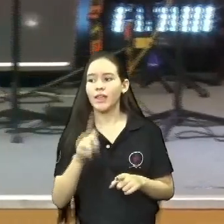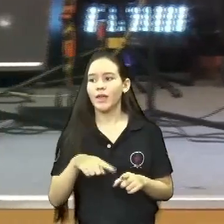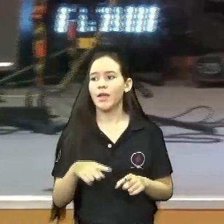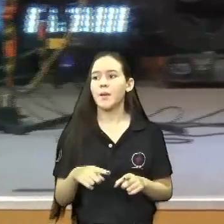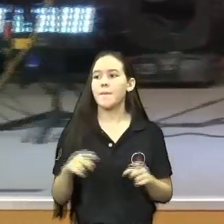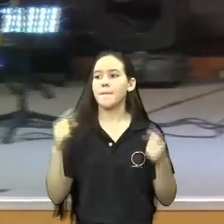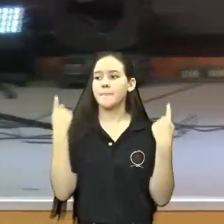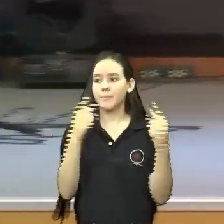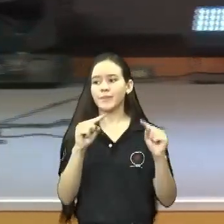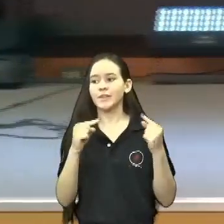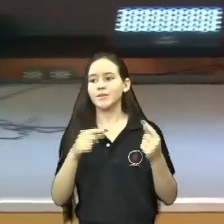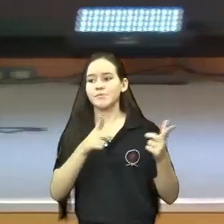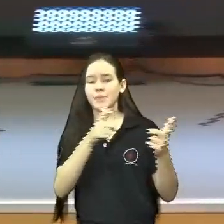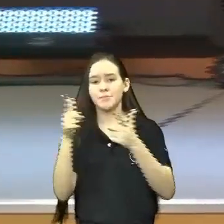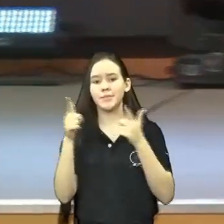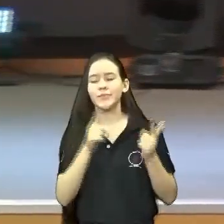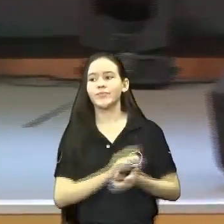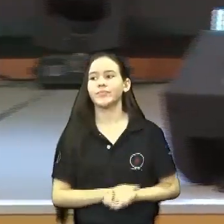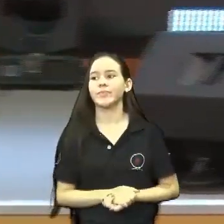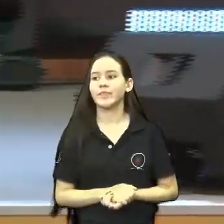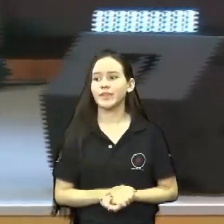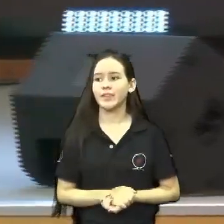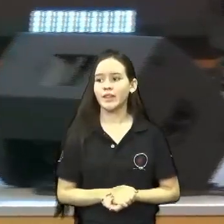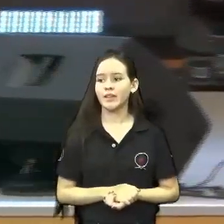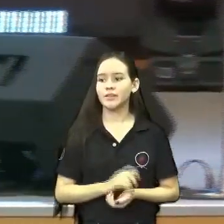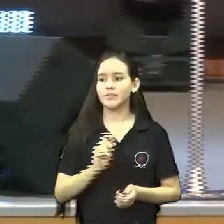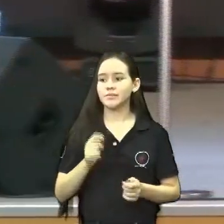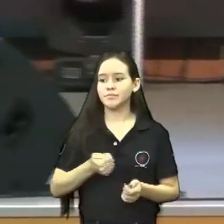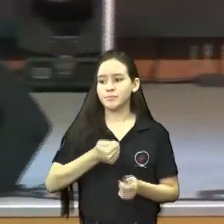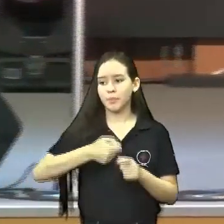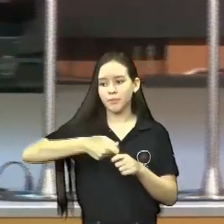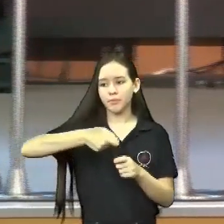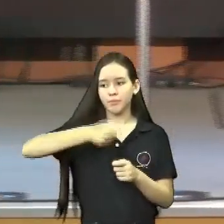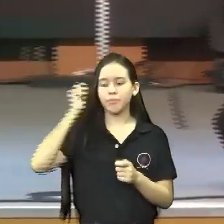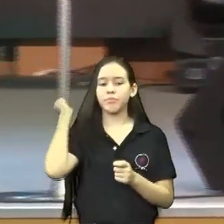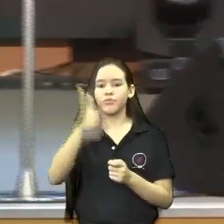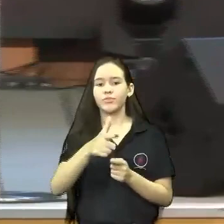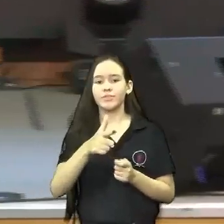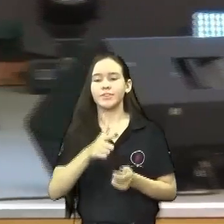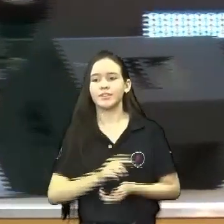ele foi Soltou o cabeção de nego